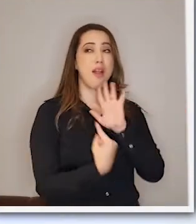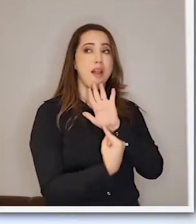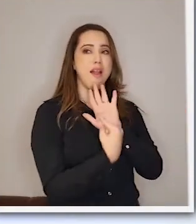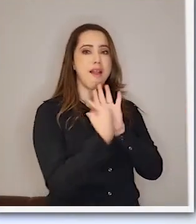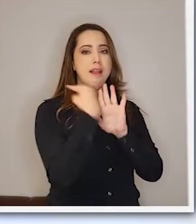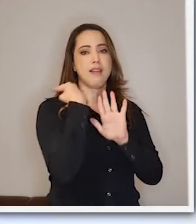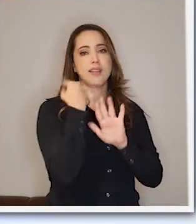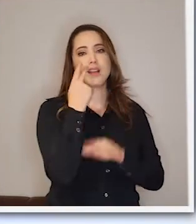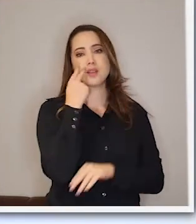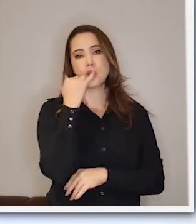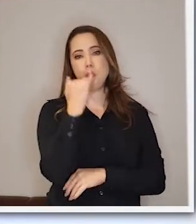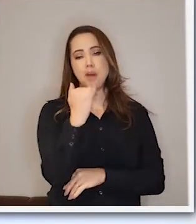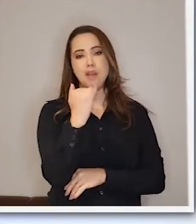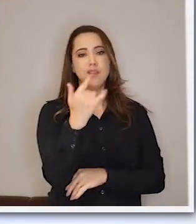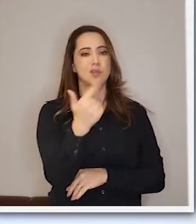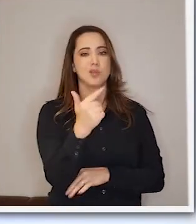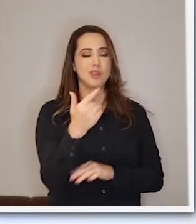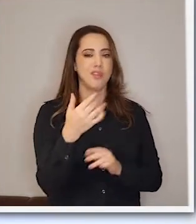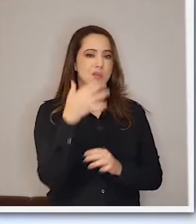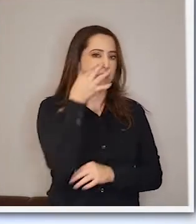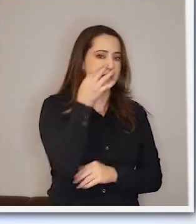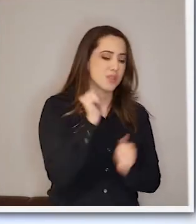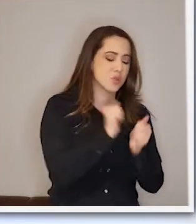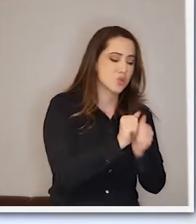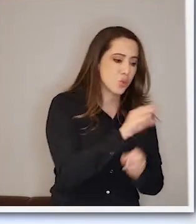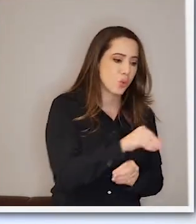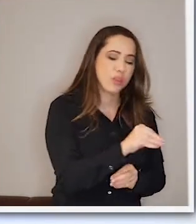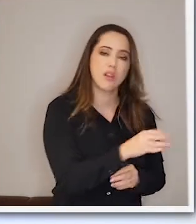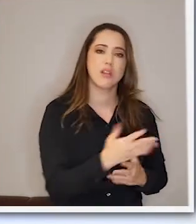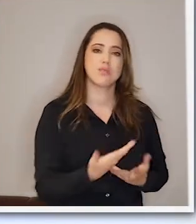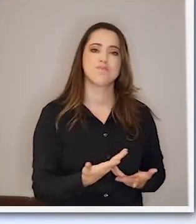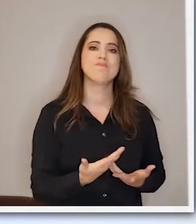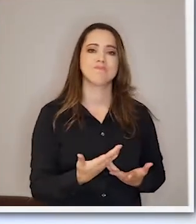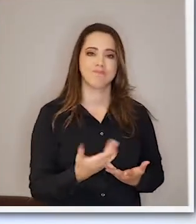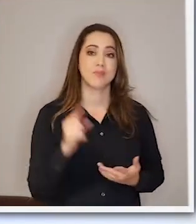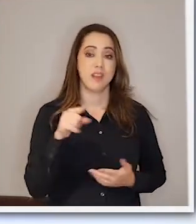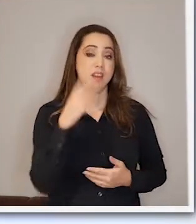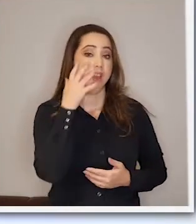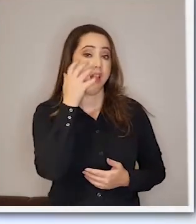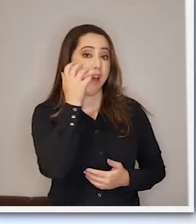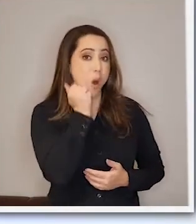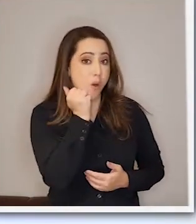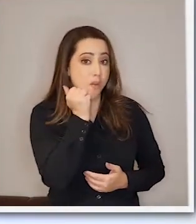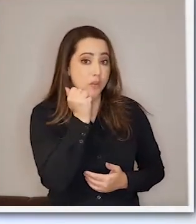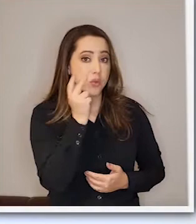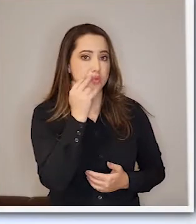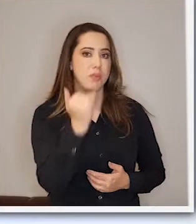o que eu tenho chamado a atenção, a orfandade, faltou não, ele sofreu a orfandade